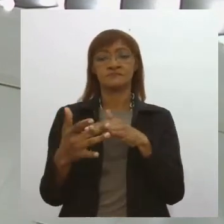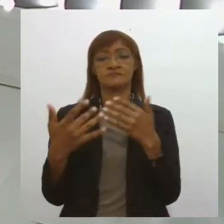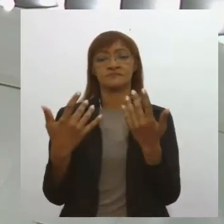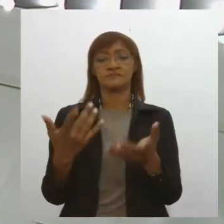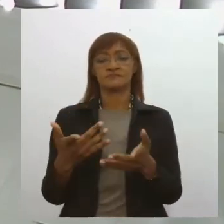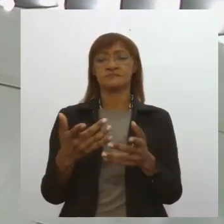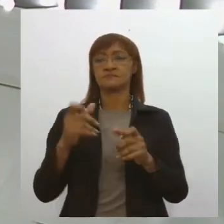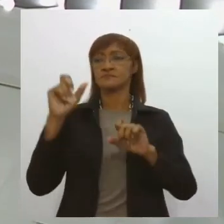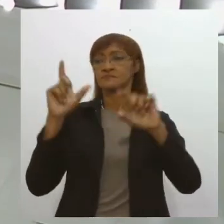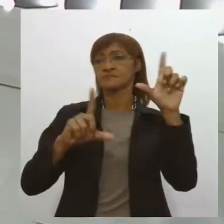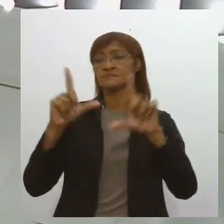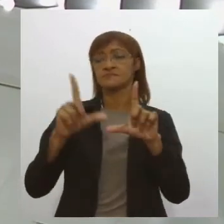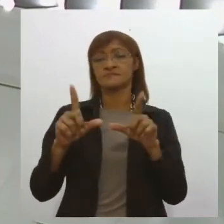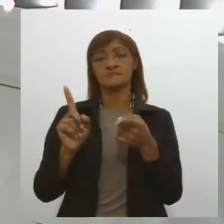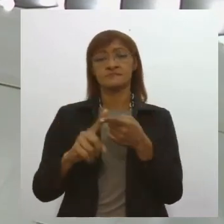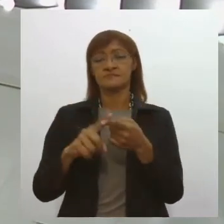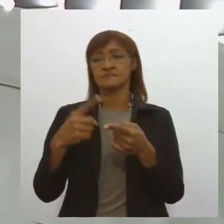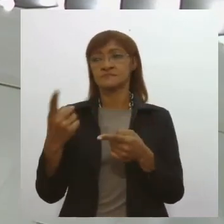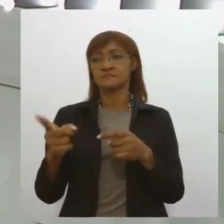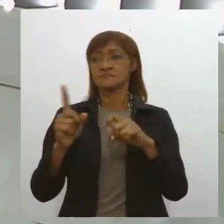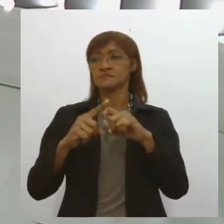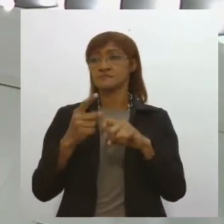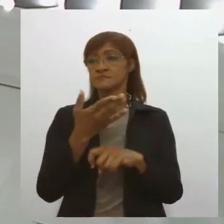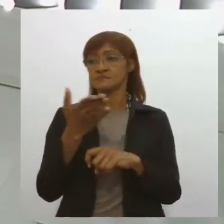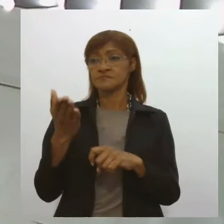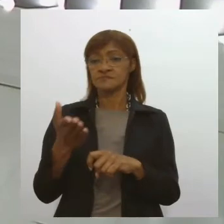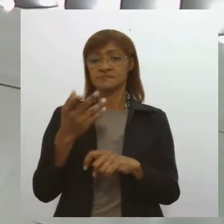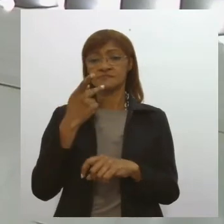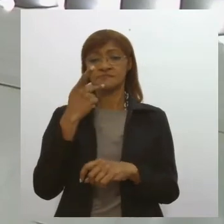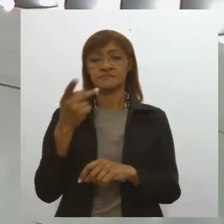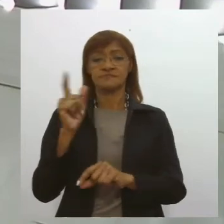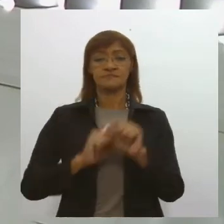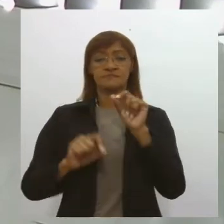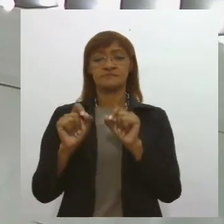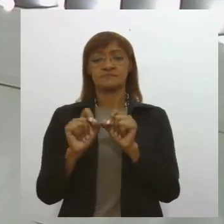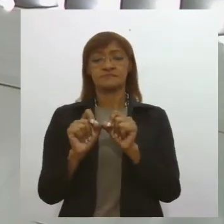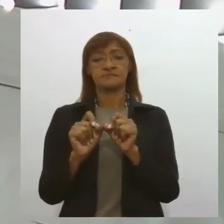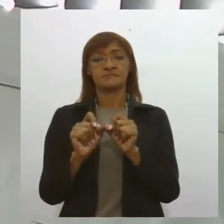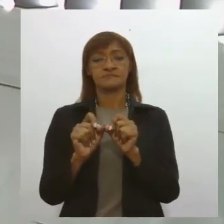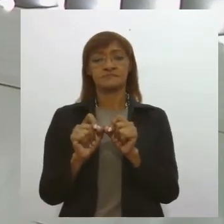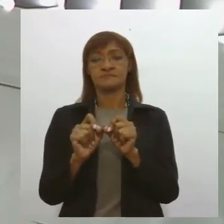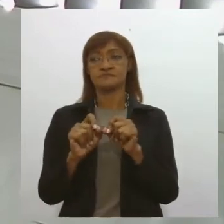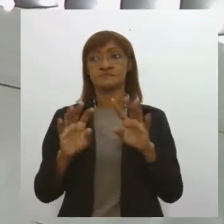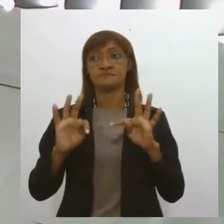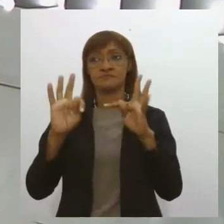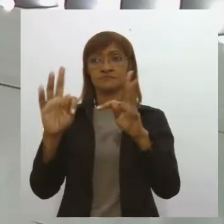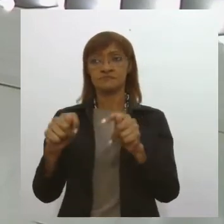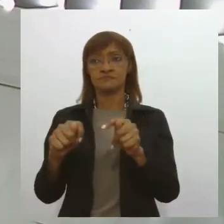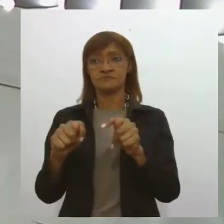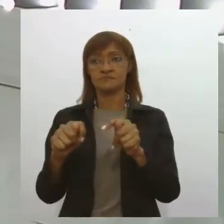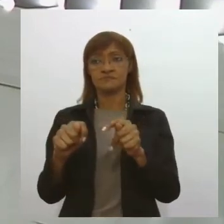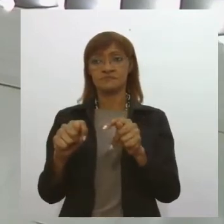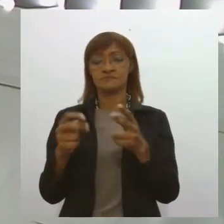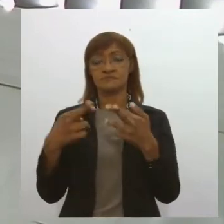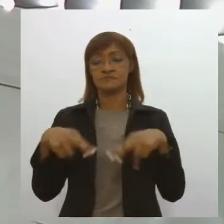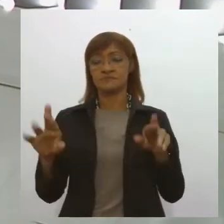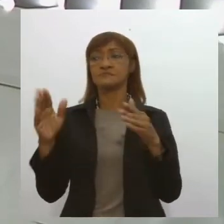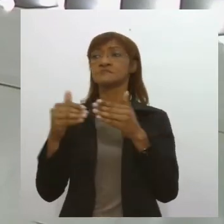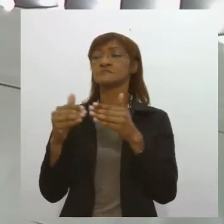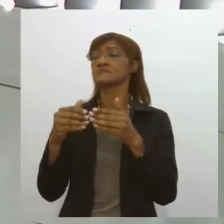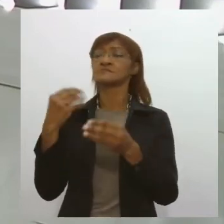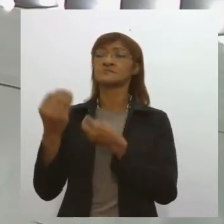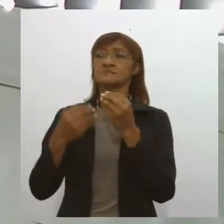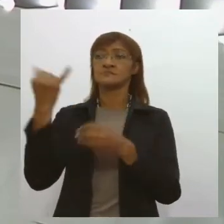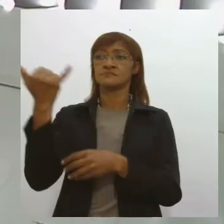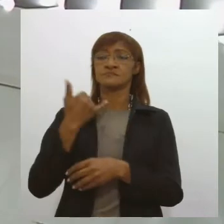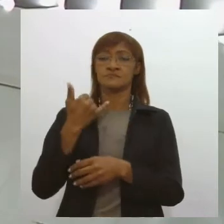televisão e também entre os médicos, né, para chegar a um consenso. Conta pra gente como é que estão os